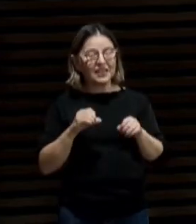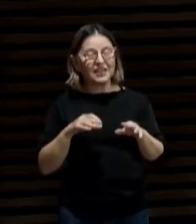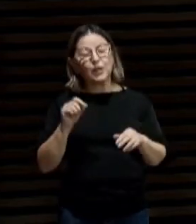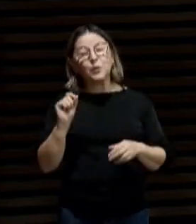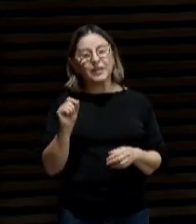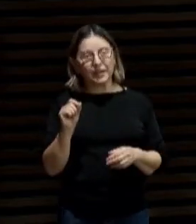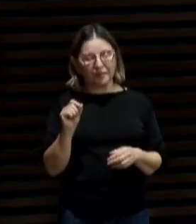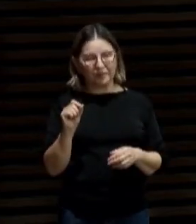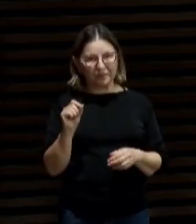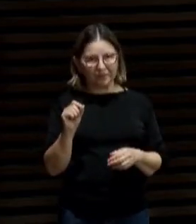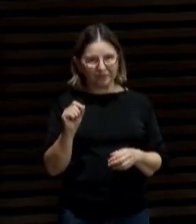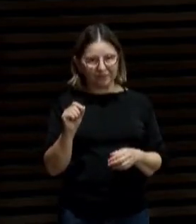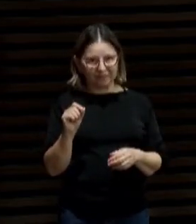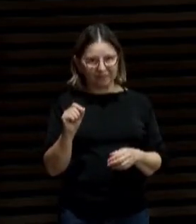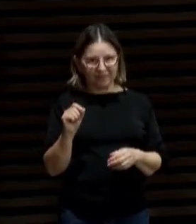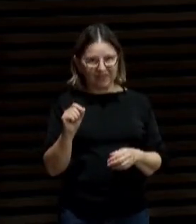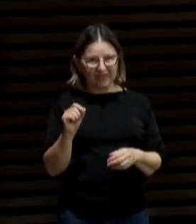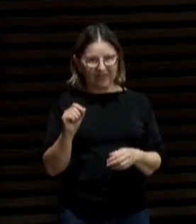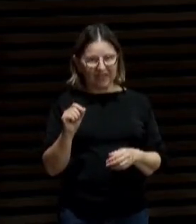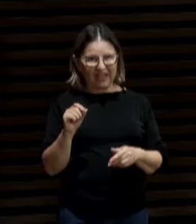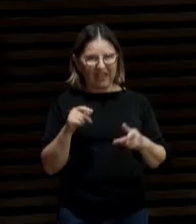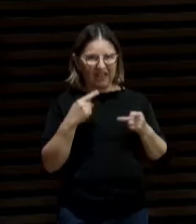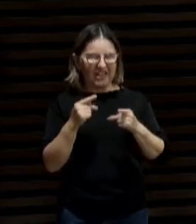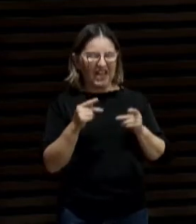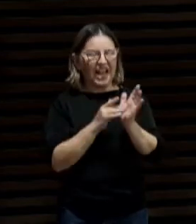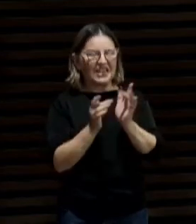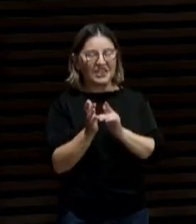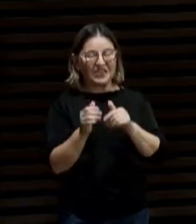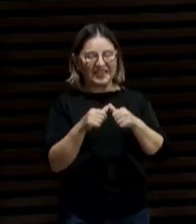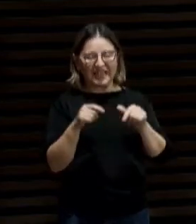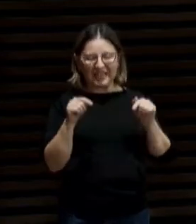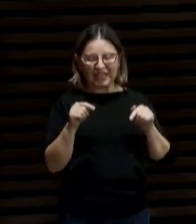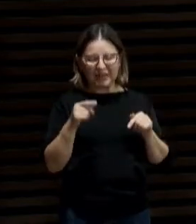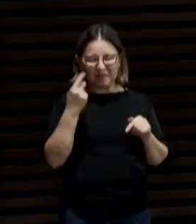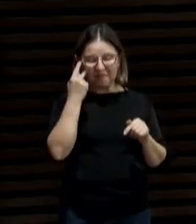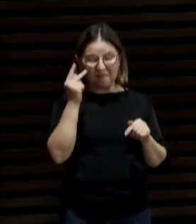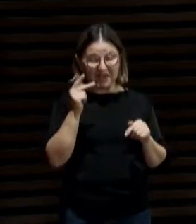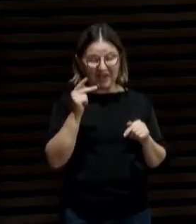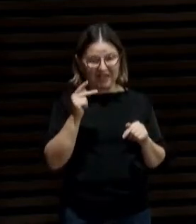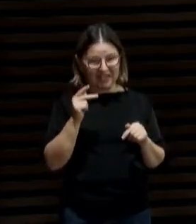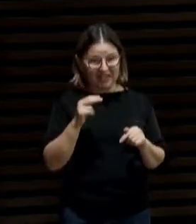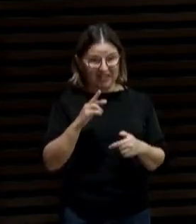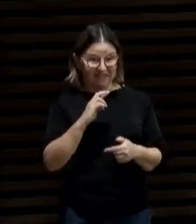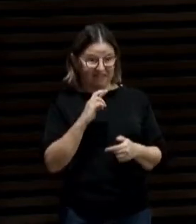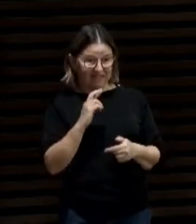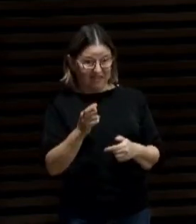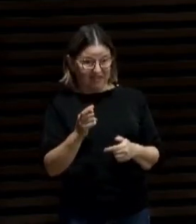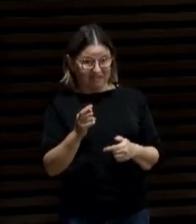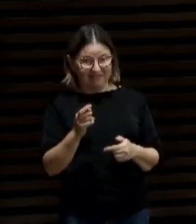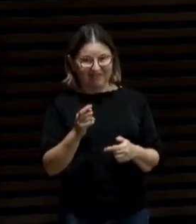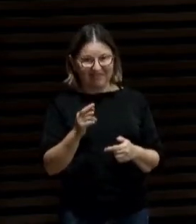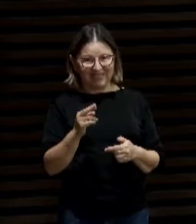aqui e o agora. Jesus está aqui, dizem eles, para resolver a sua vida. Jesus está aqui como